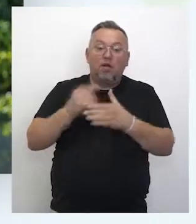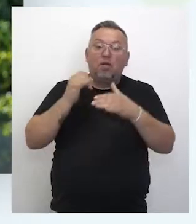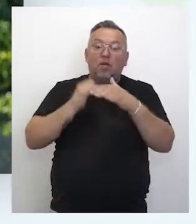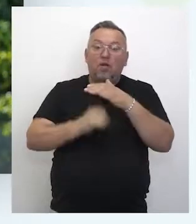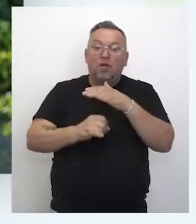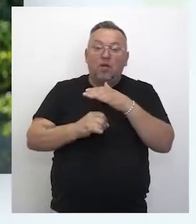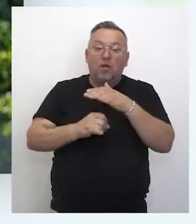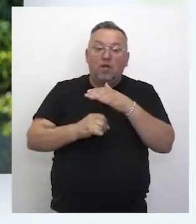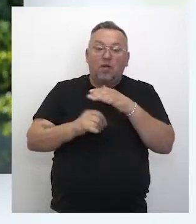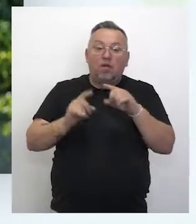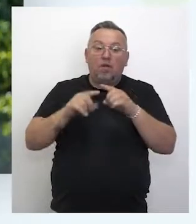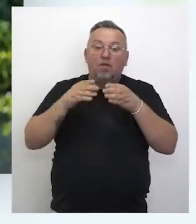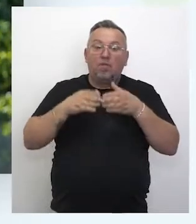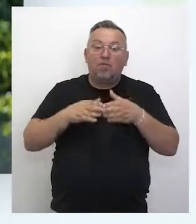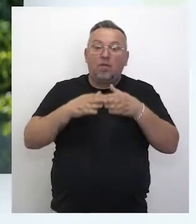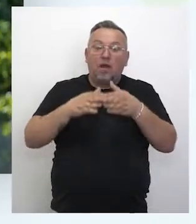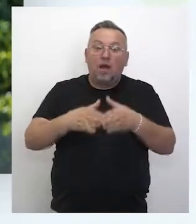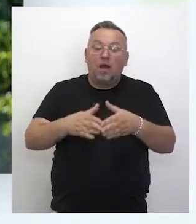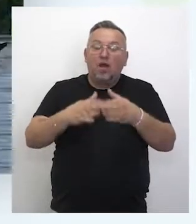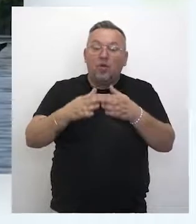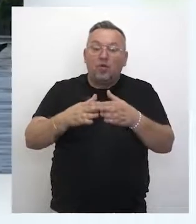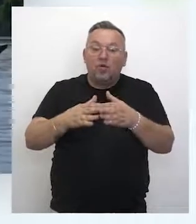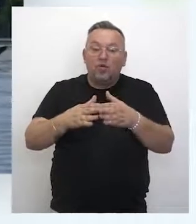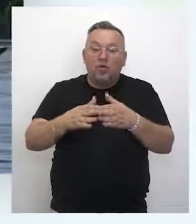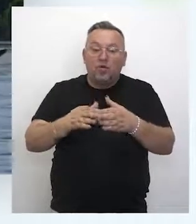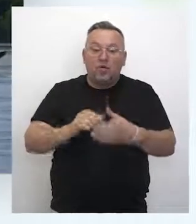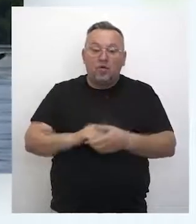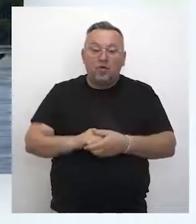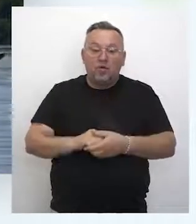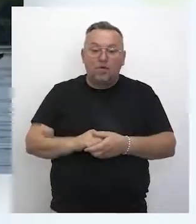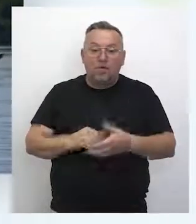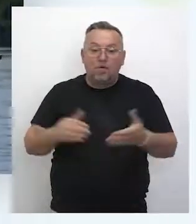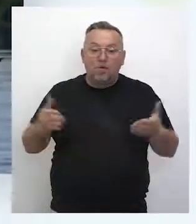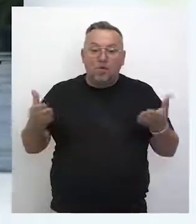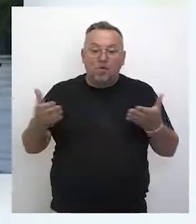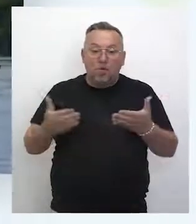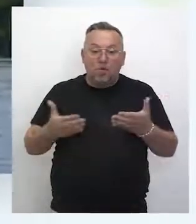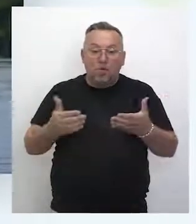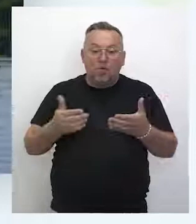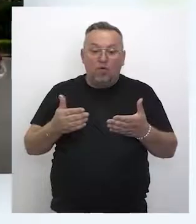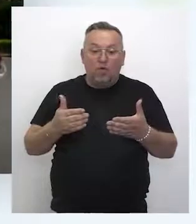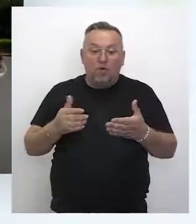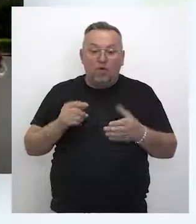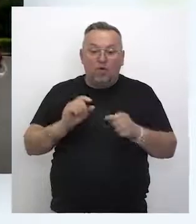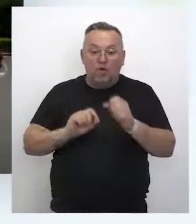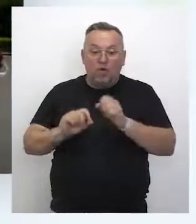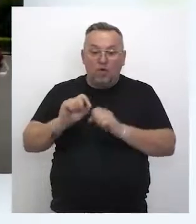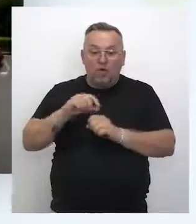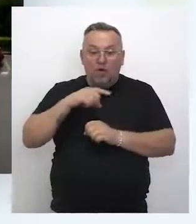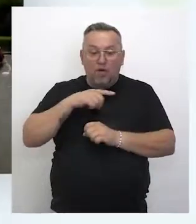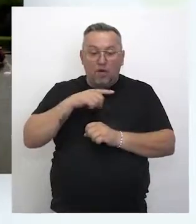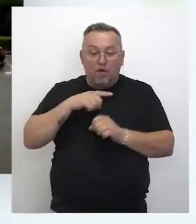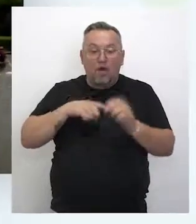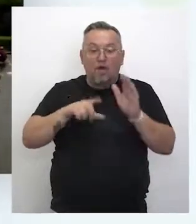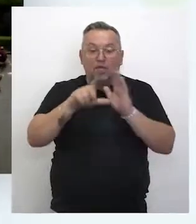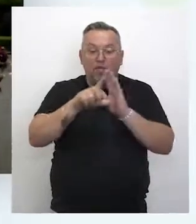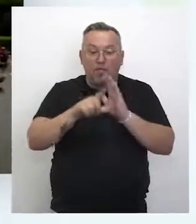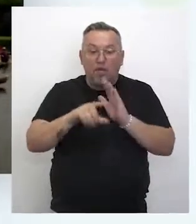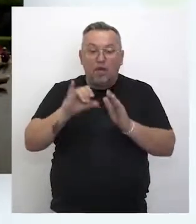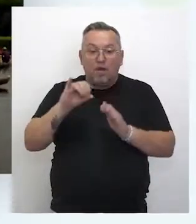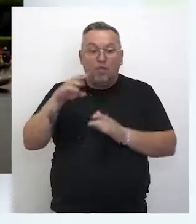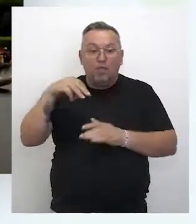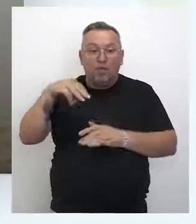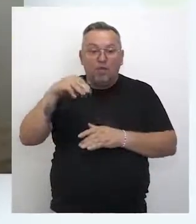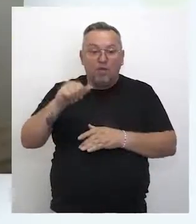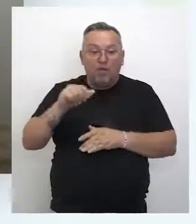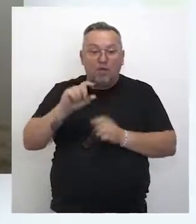investimentos nas embarcações, na melhoria das embarcações. Hoje, a pesca manejada da região tem regulamentação do IBAMA, que